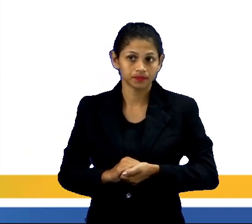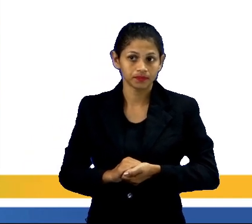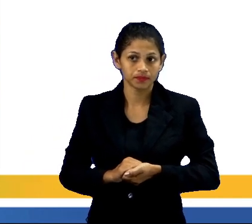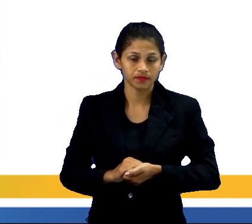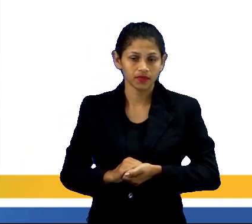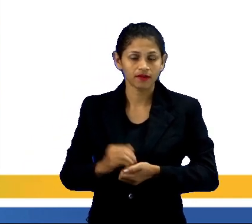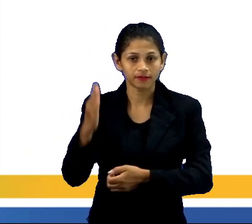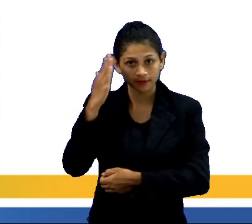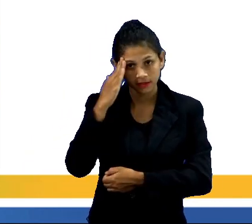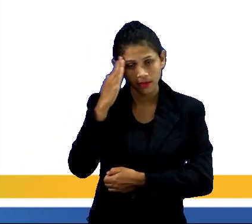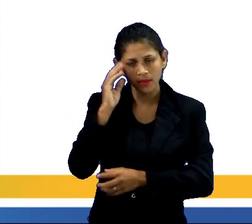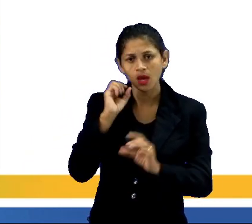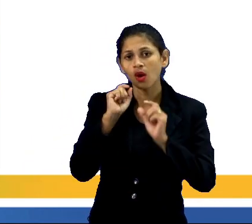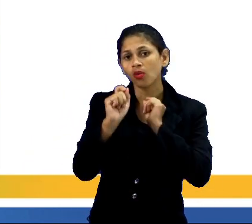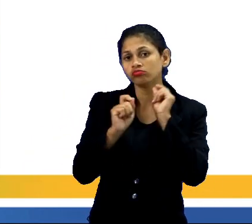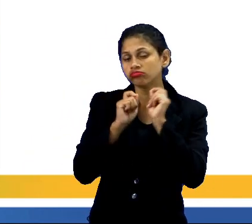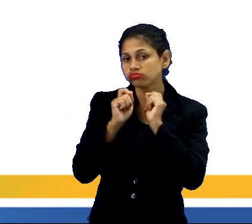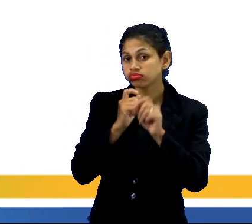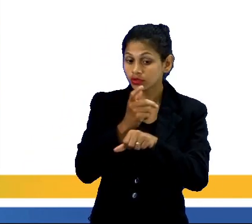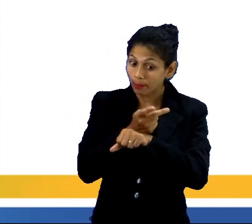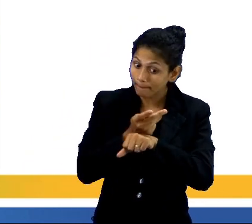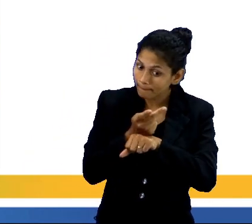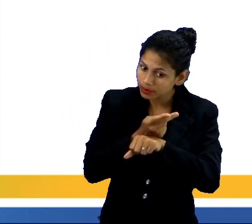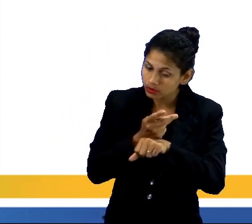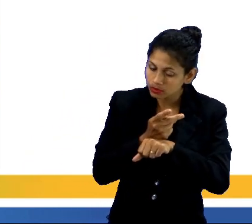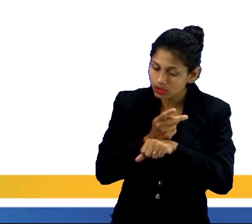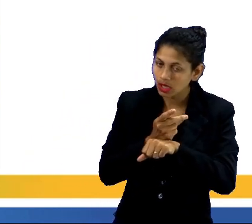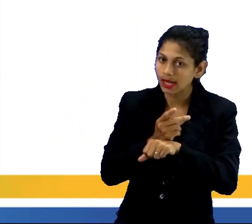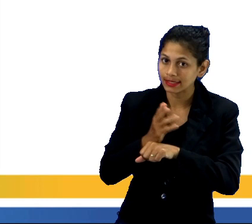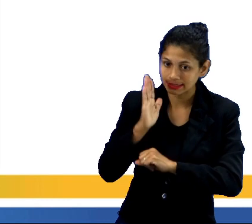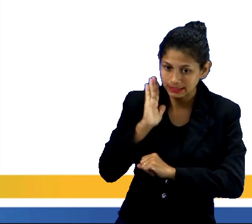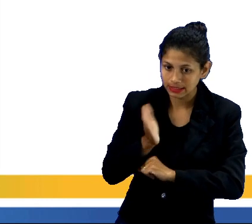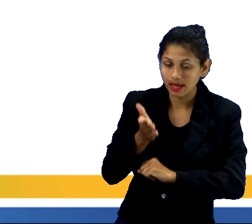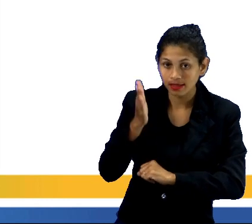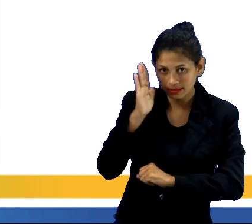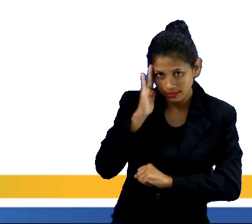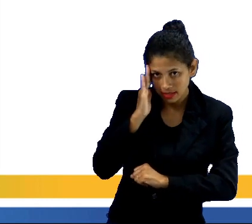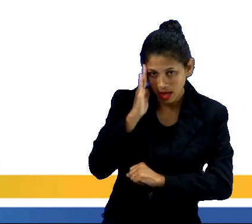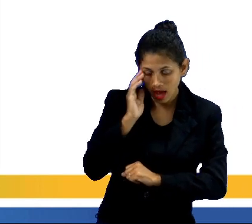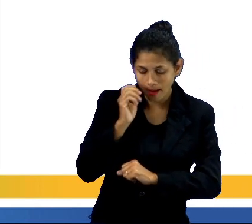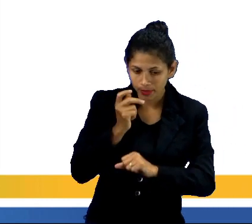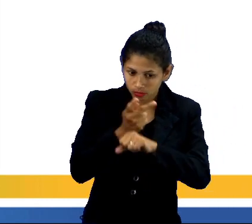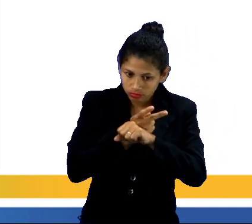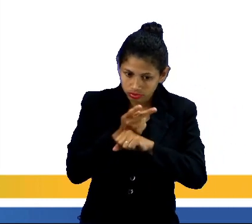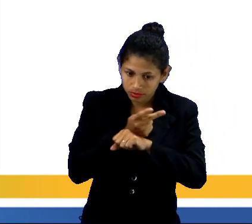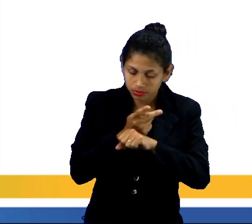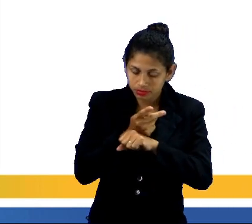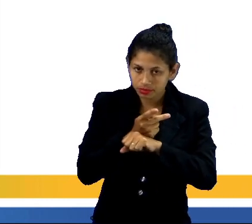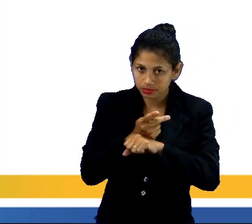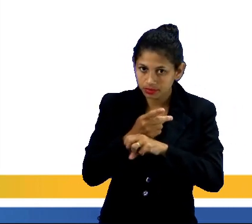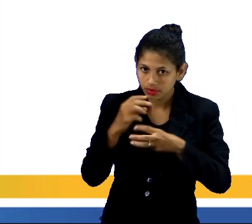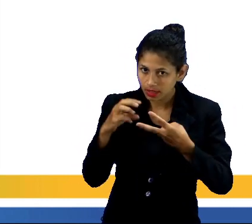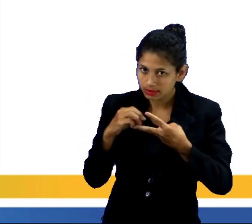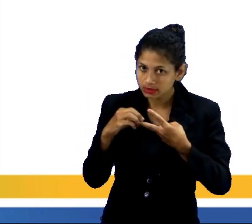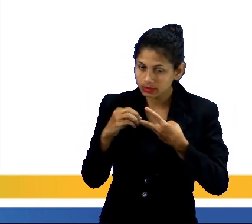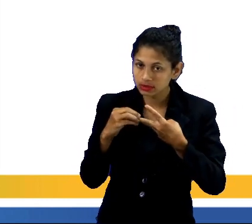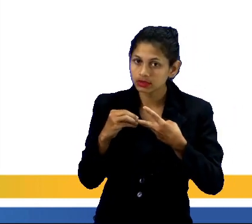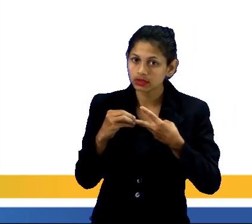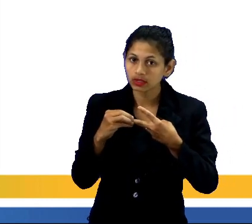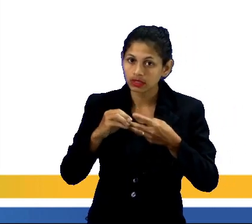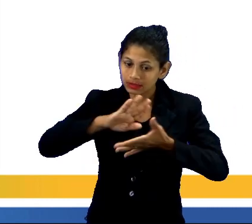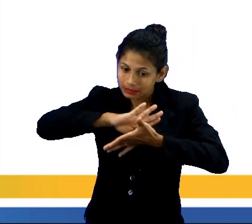ela vai saber o que procurar, ela vai estar ali já com esse receptor da célula cancerígena e vai encontrar essa célula e